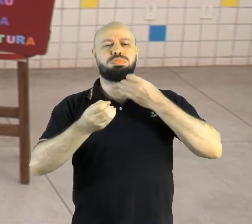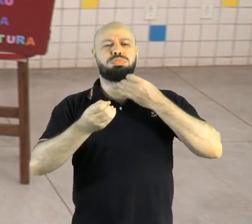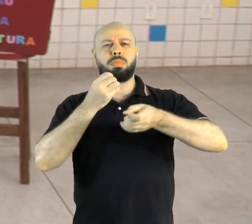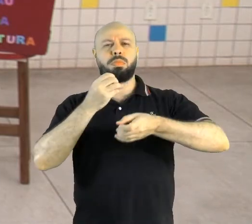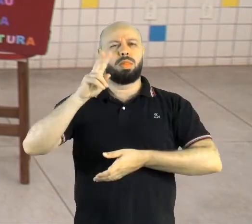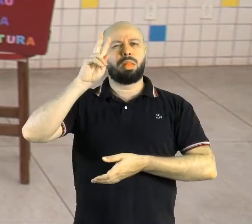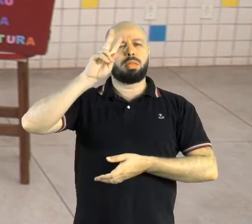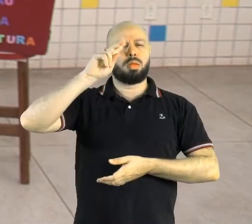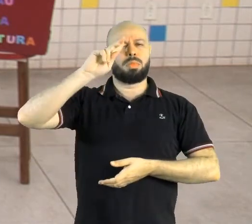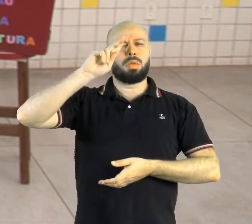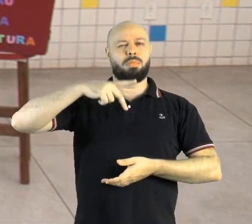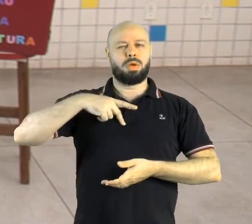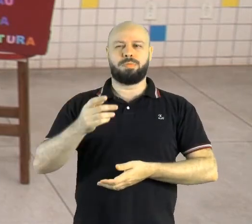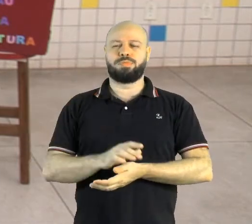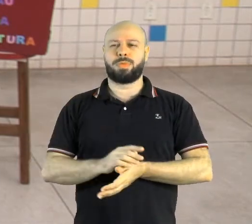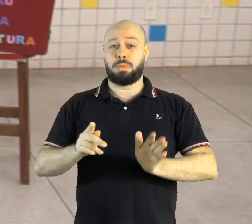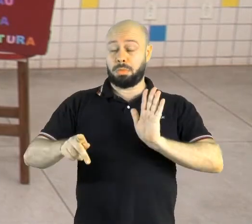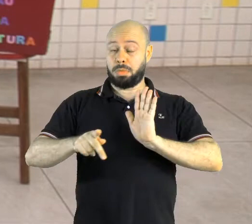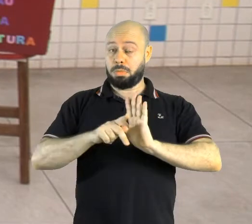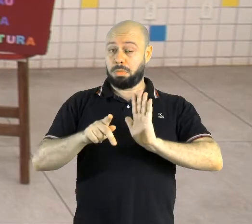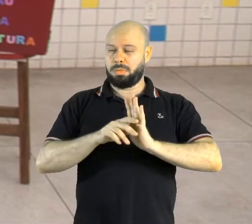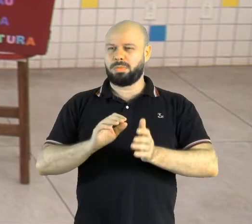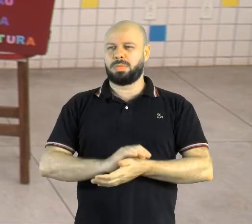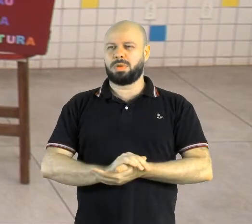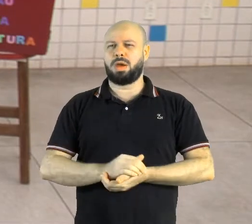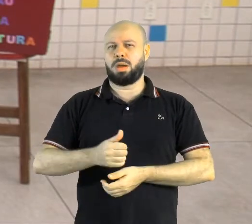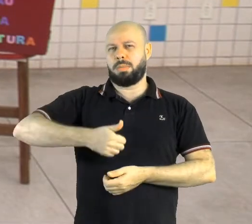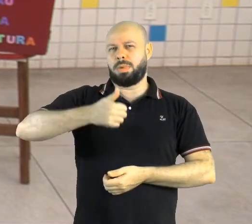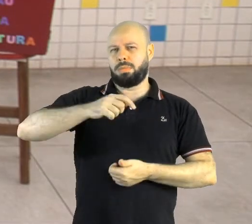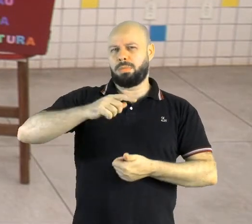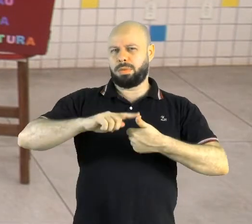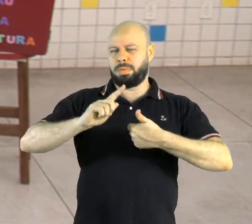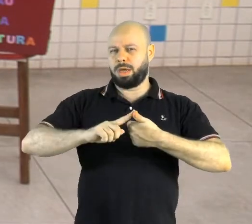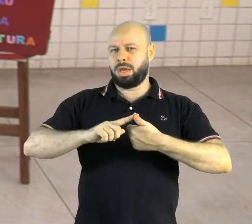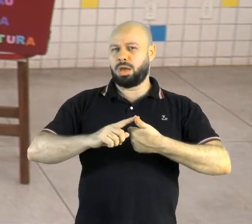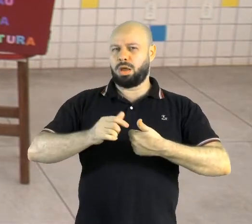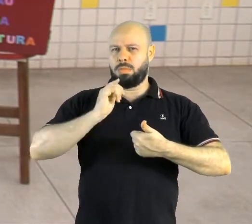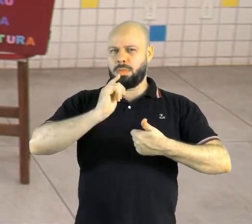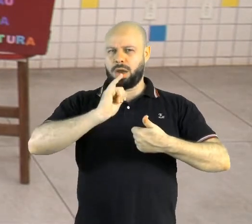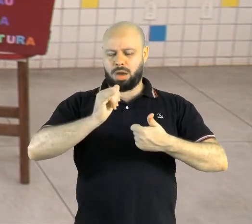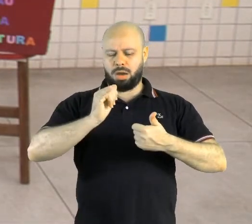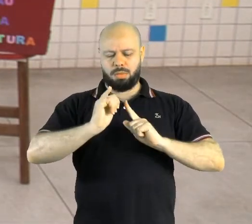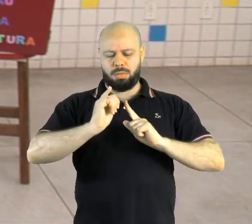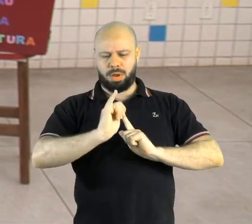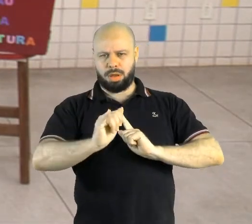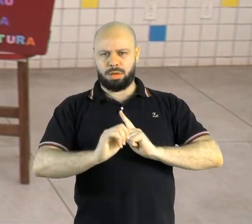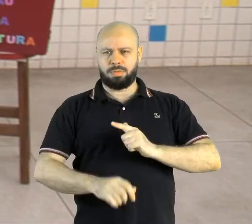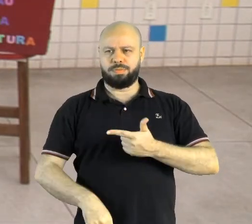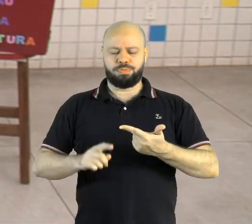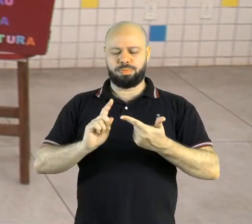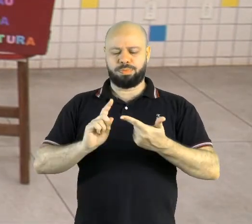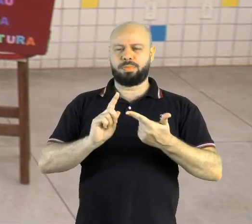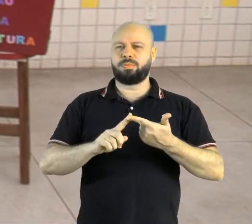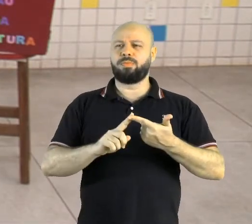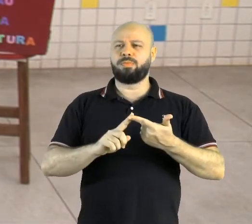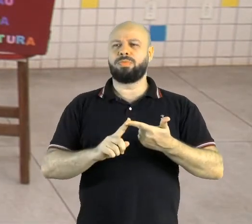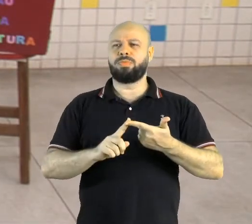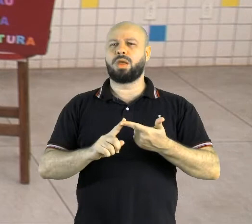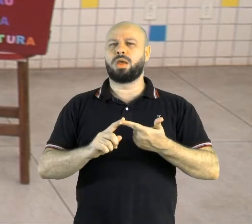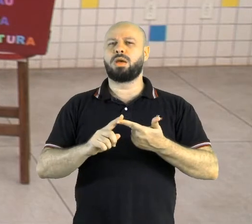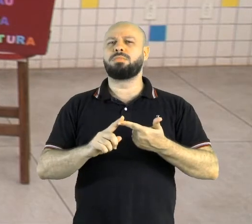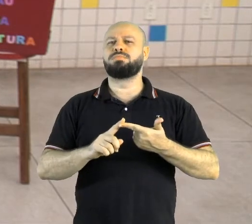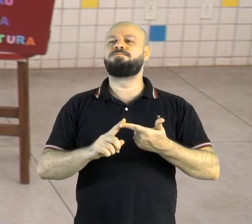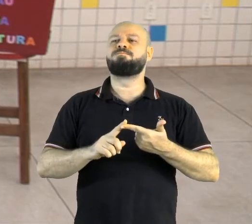história. Então, primeiro é o quê? O narrador. Agora, nós vamos ver mais alguns elementos desse